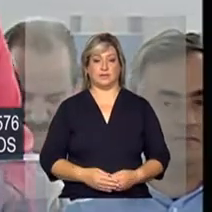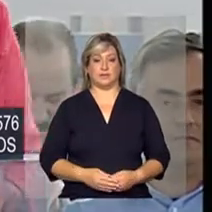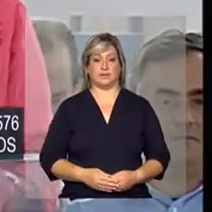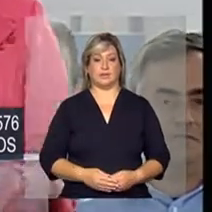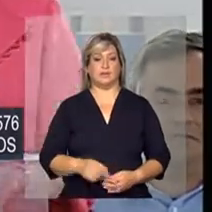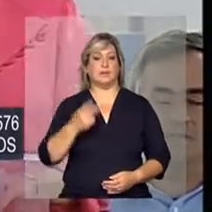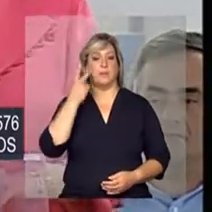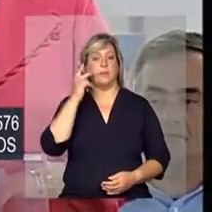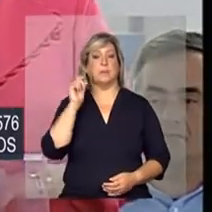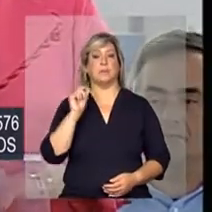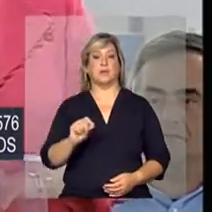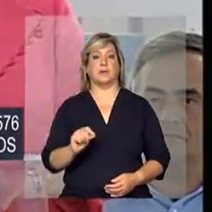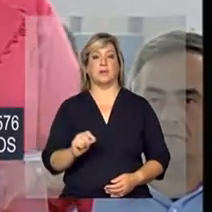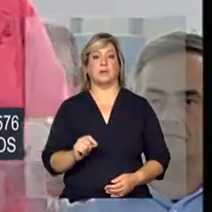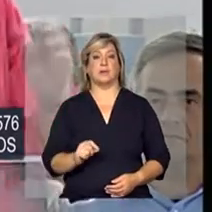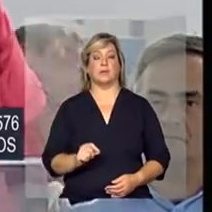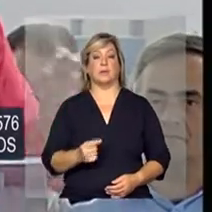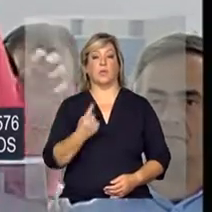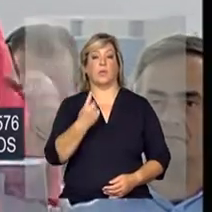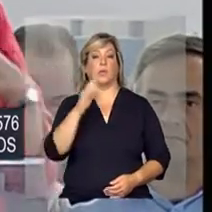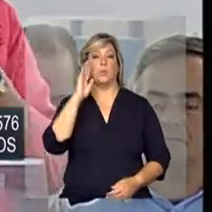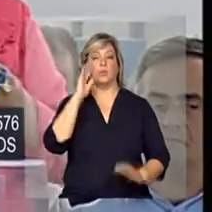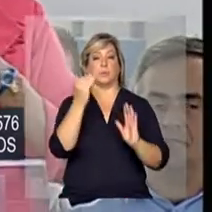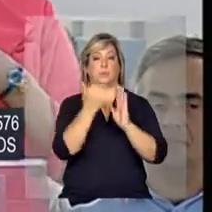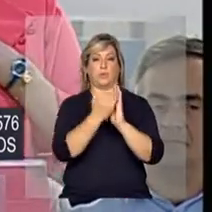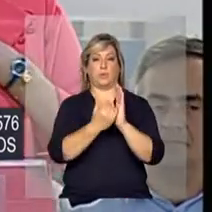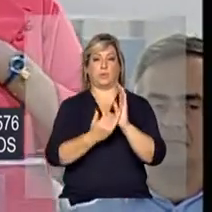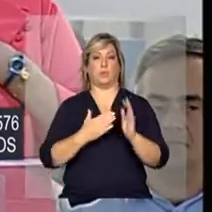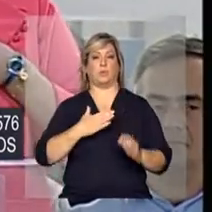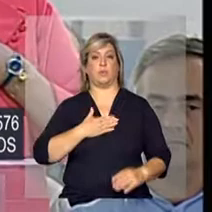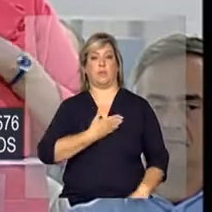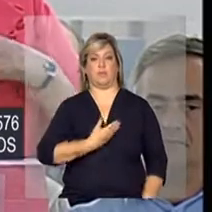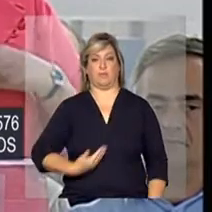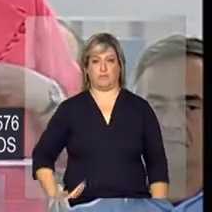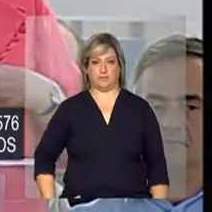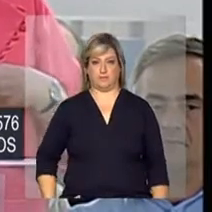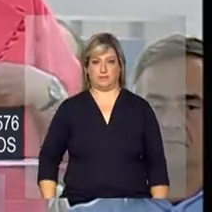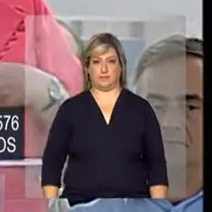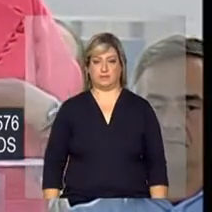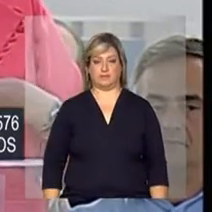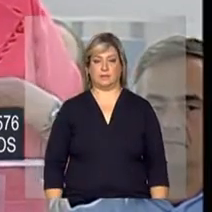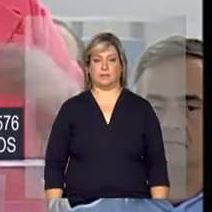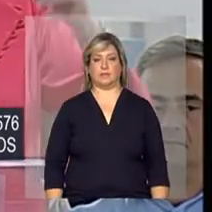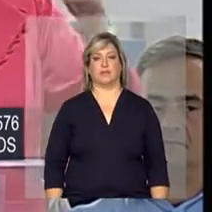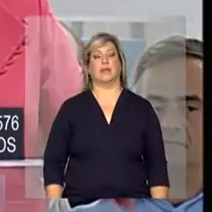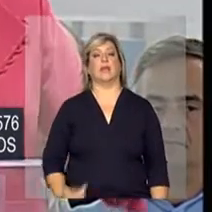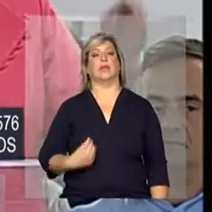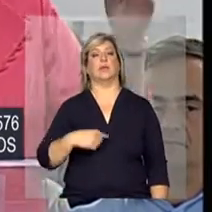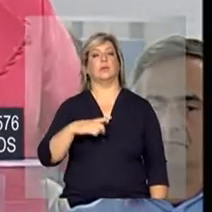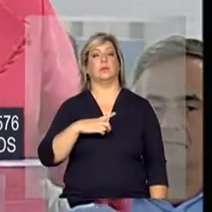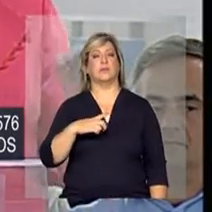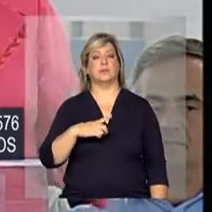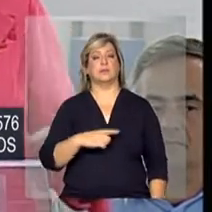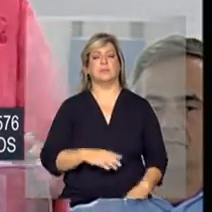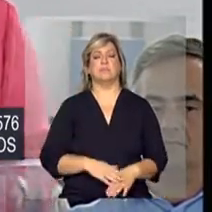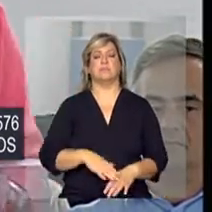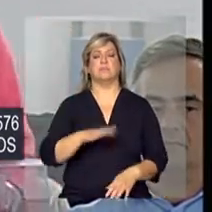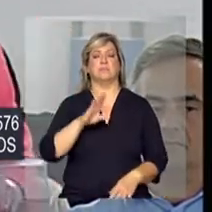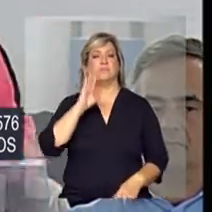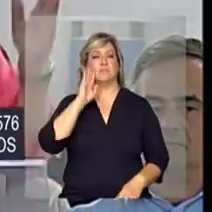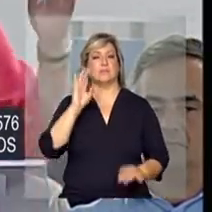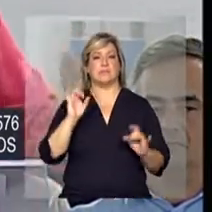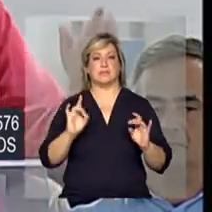para um dos programas do meu governo, que eu tenho em mais alta